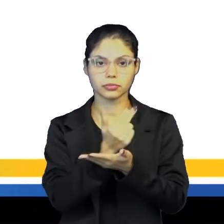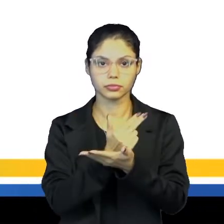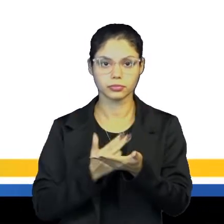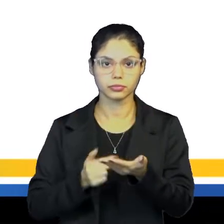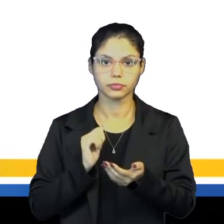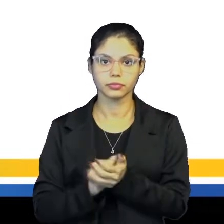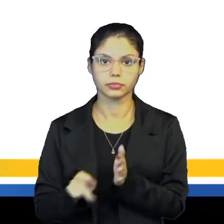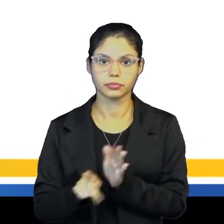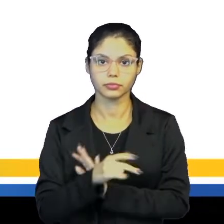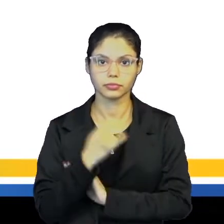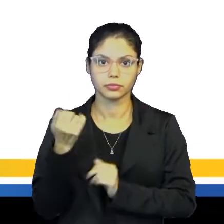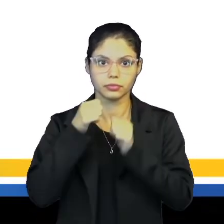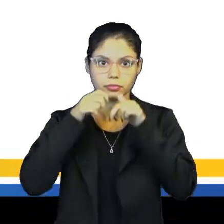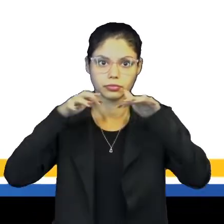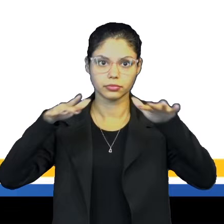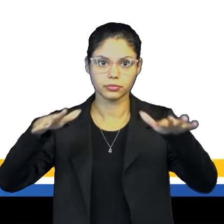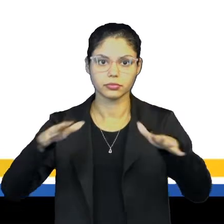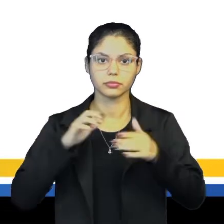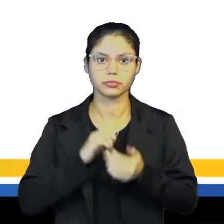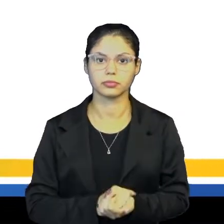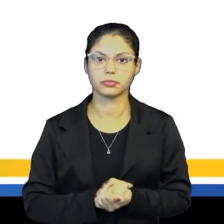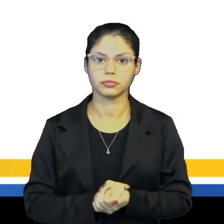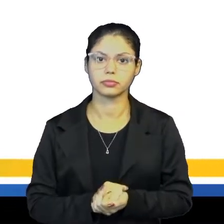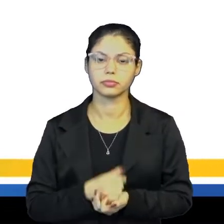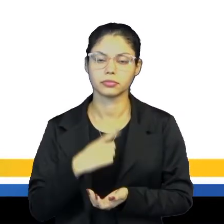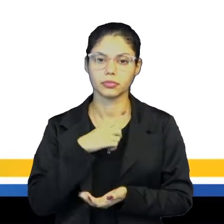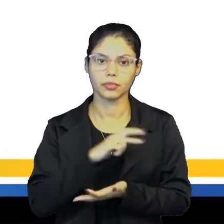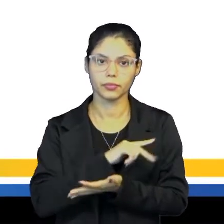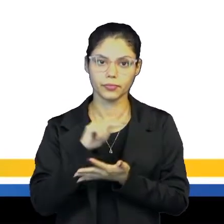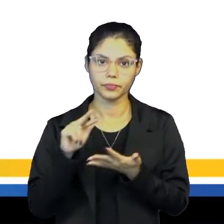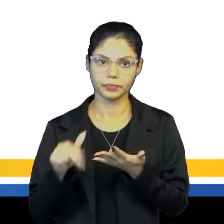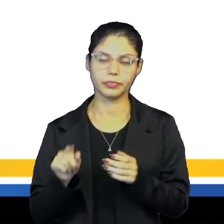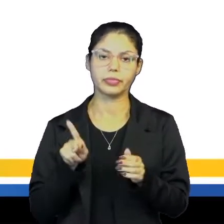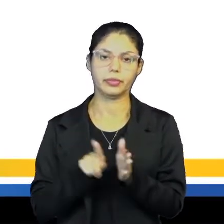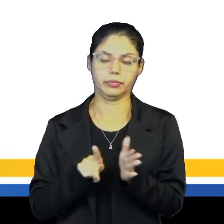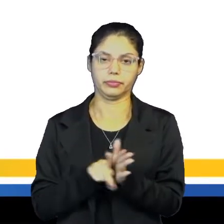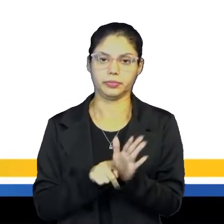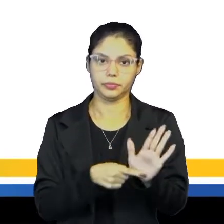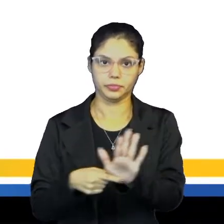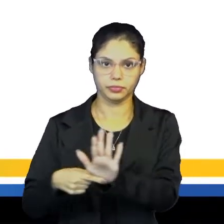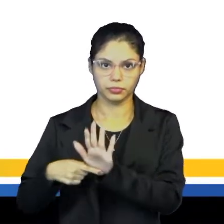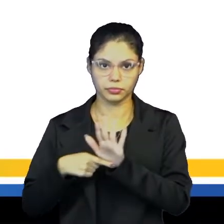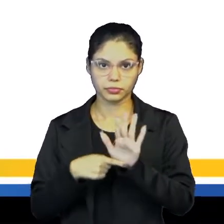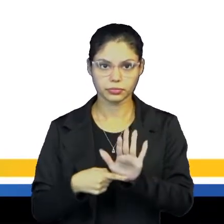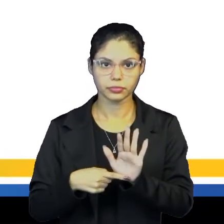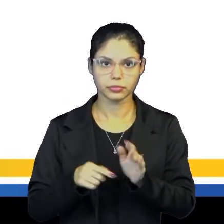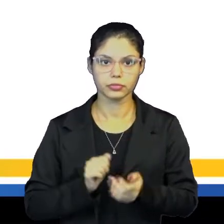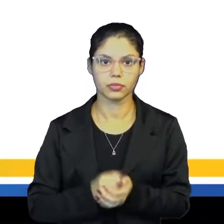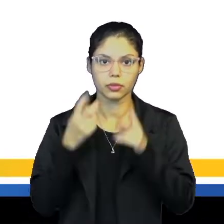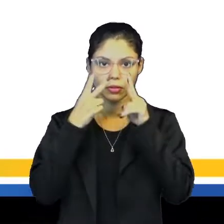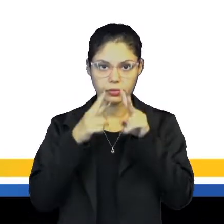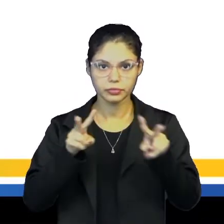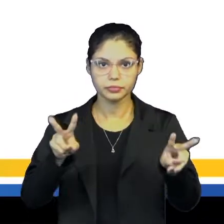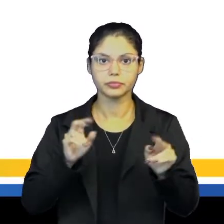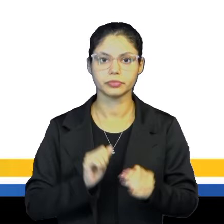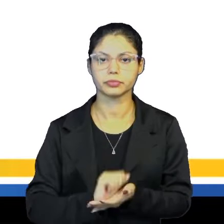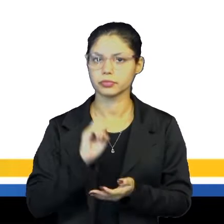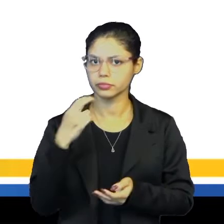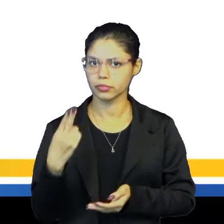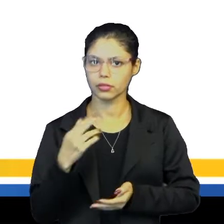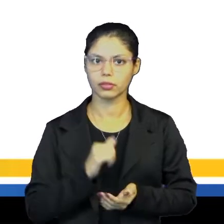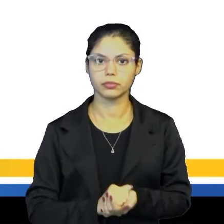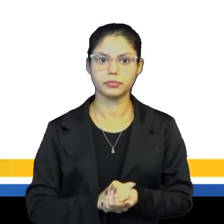é extremamente ampla, tá, gente? Ela abrange qualquer forma de representação visual,